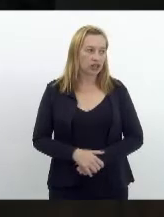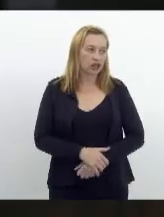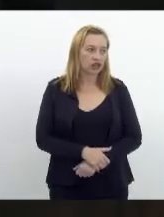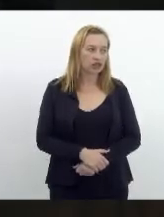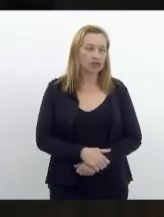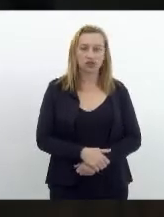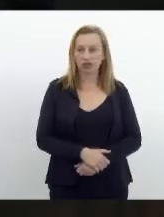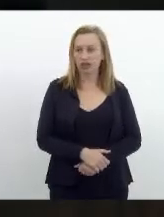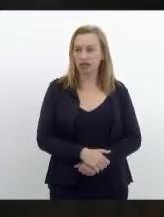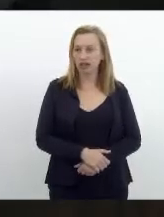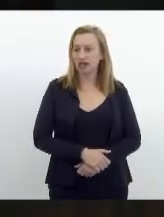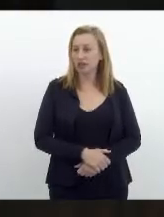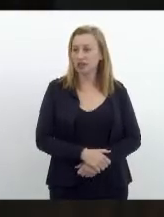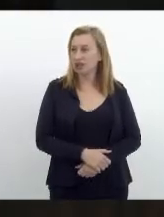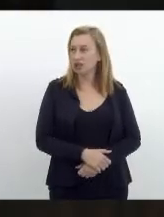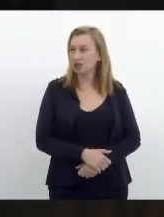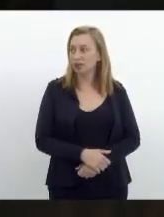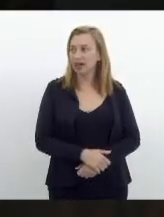Difícil agora será.